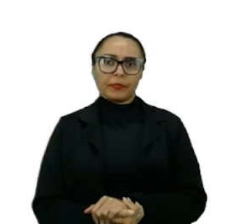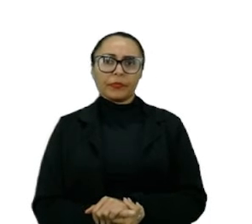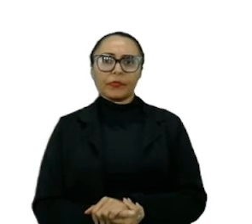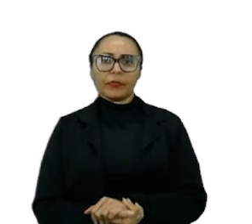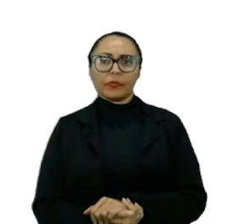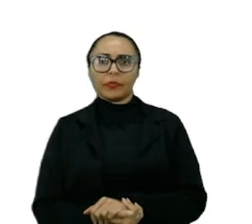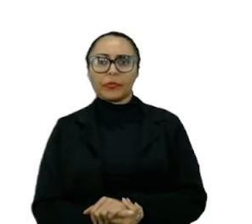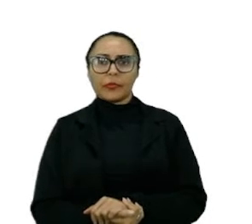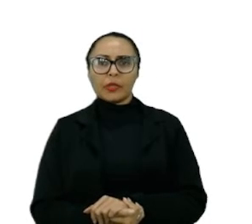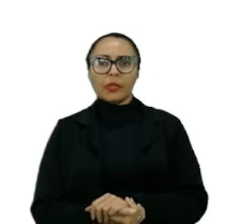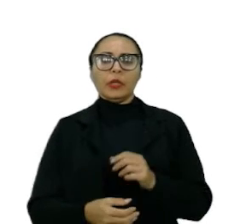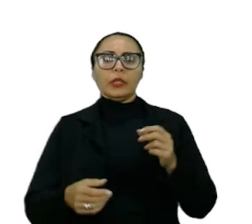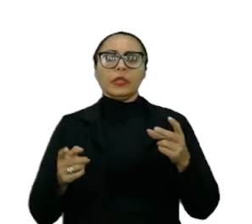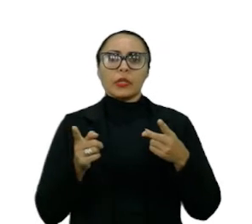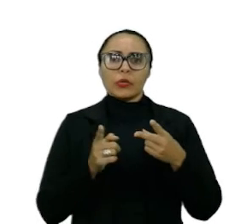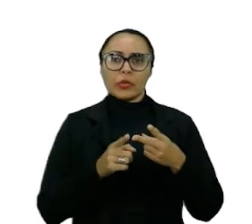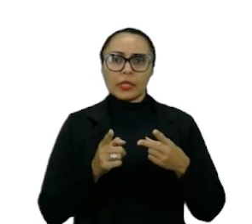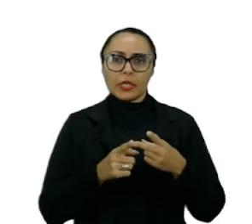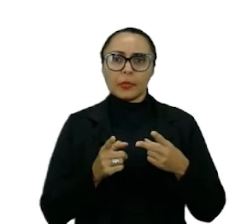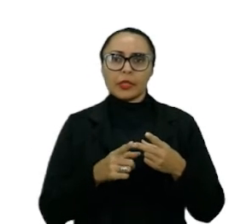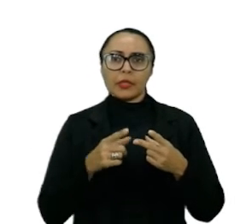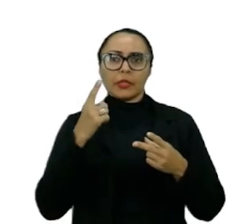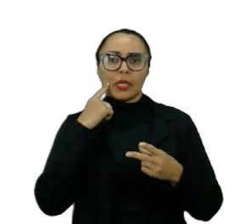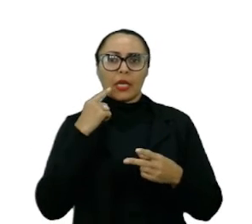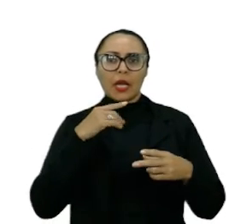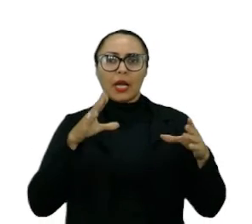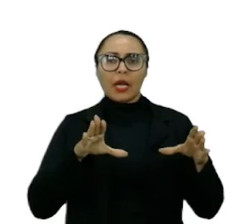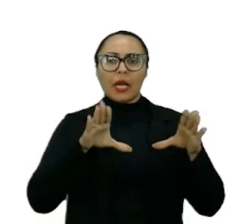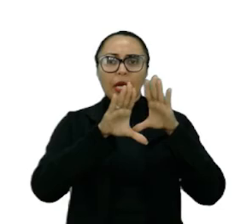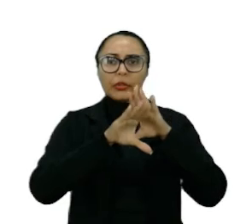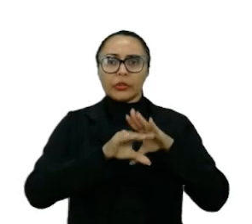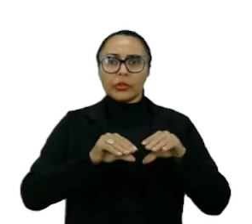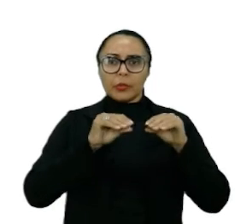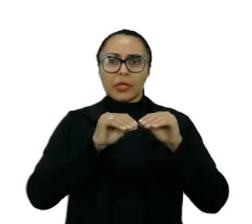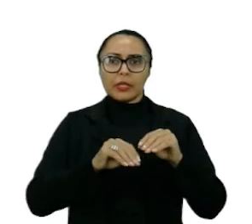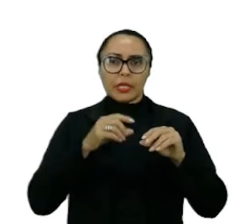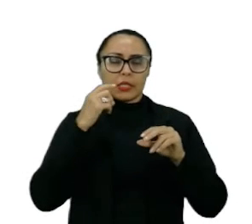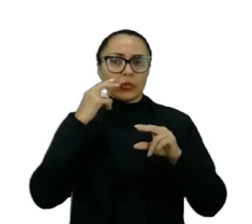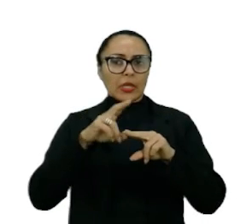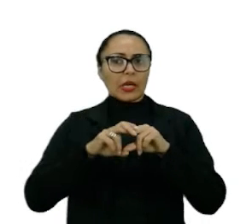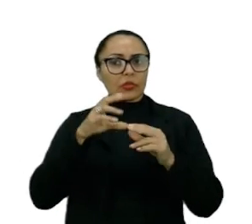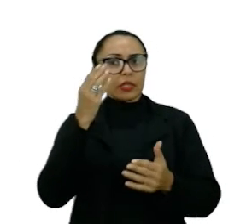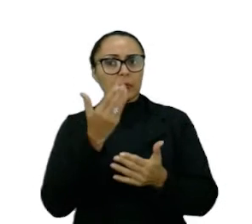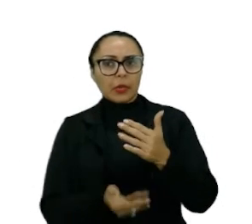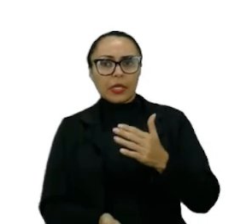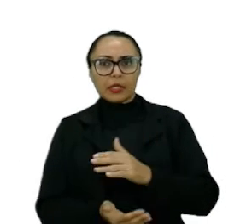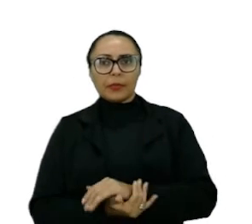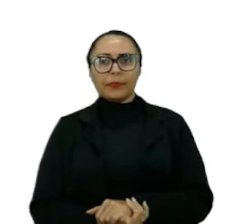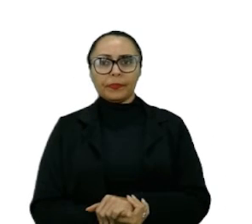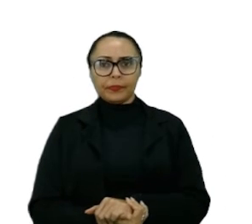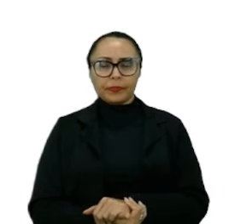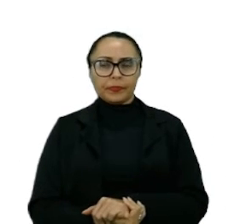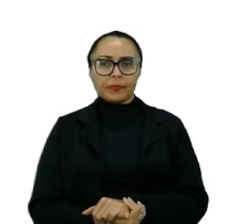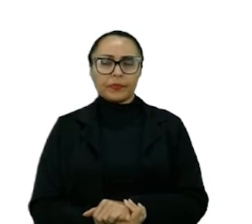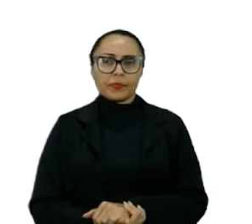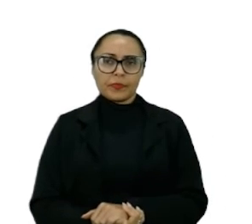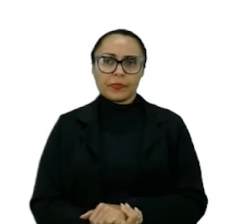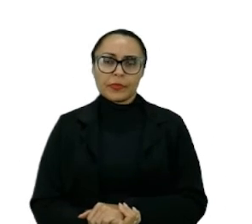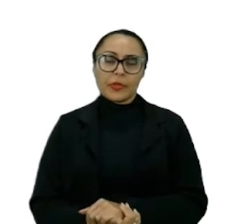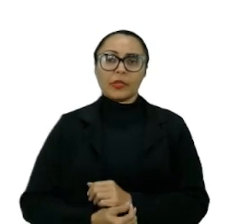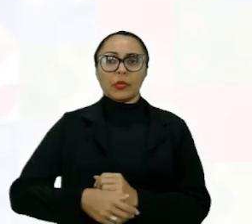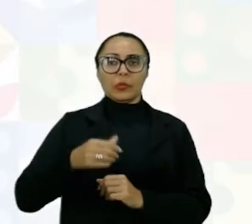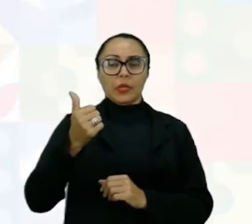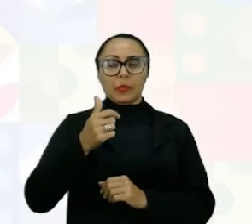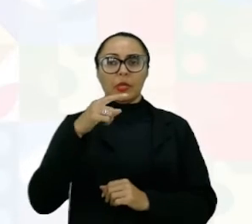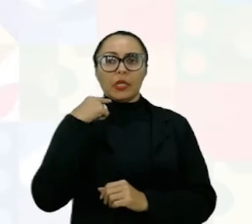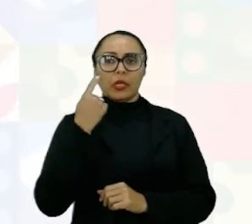Uma segunda etapa é a eliminação das causas de perdas. Então, primeiro a gente viu a